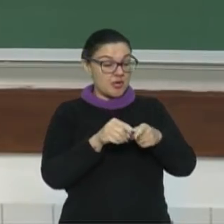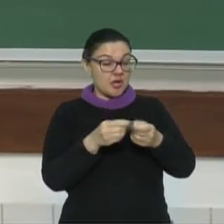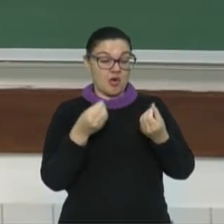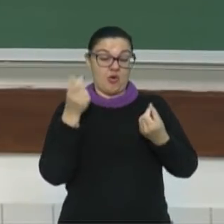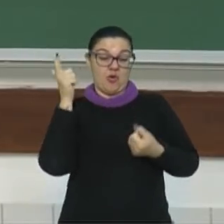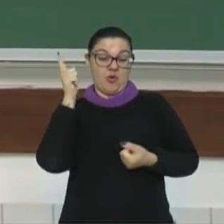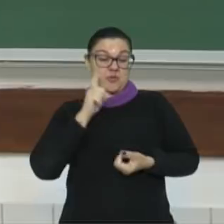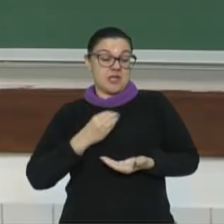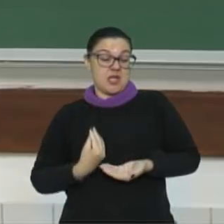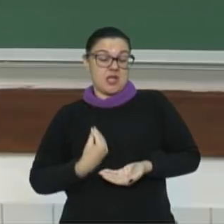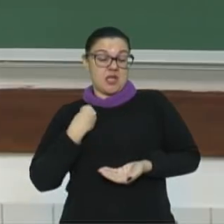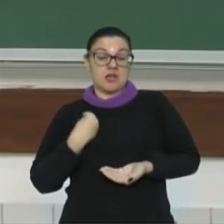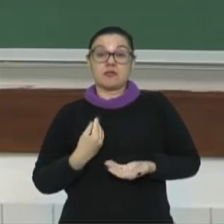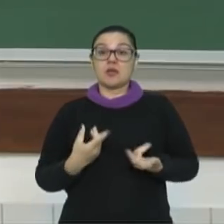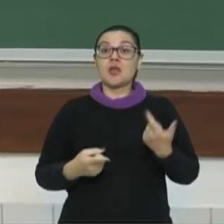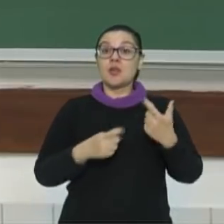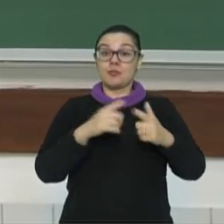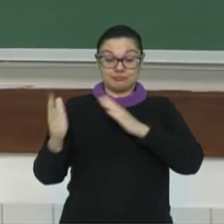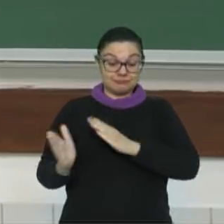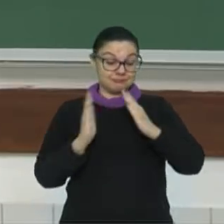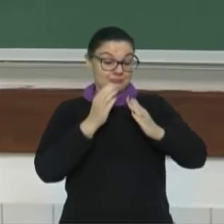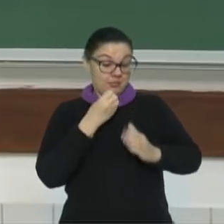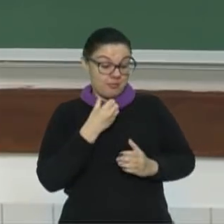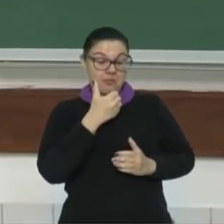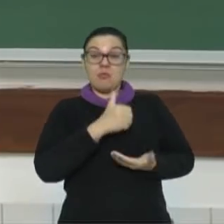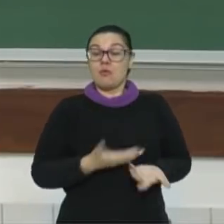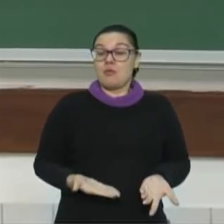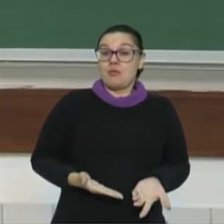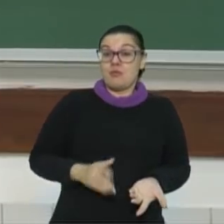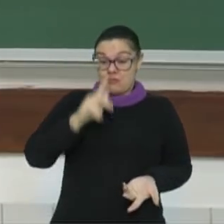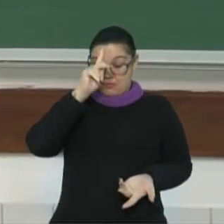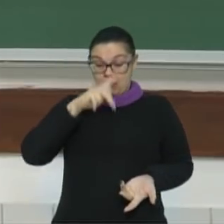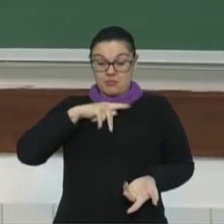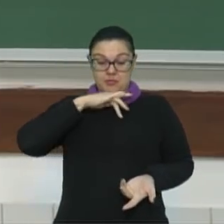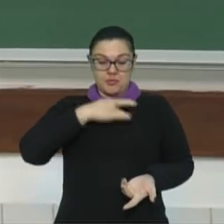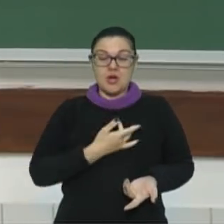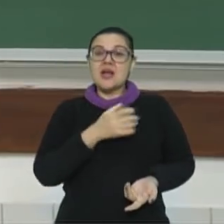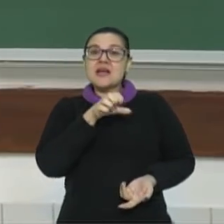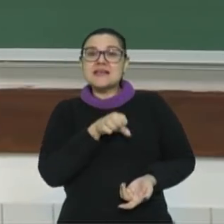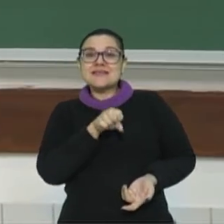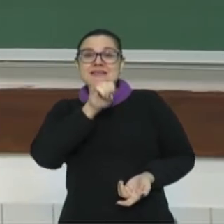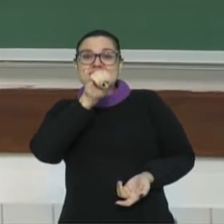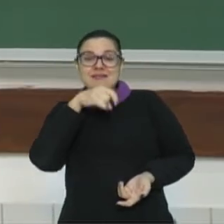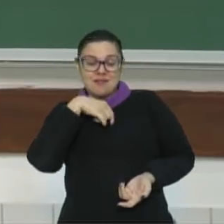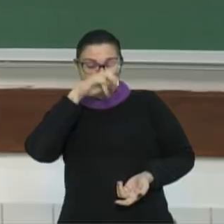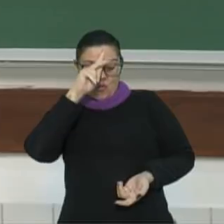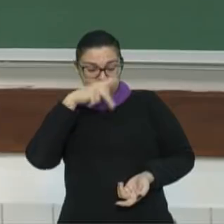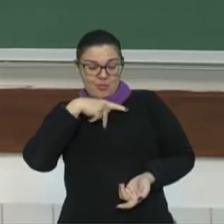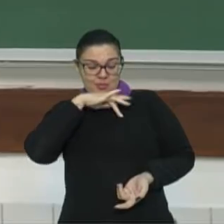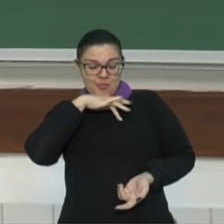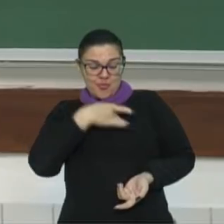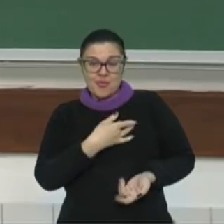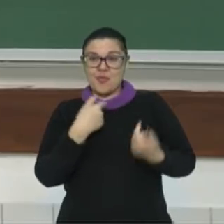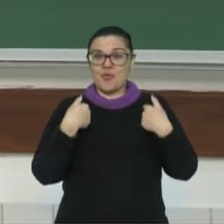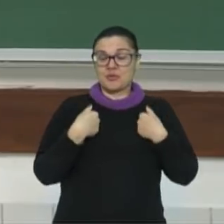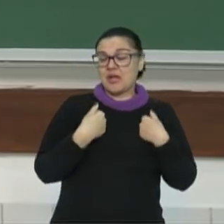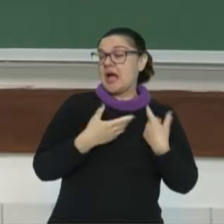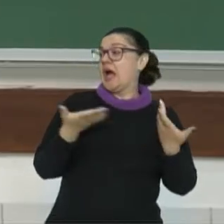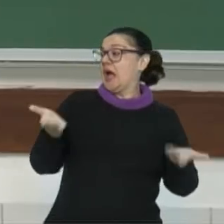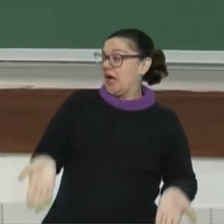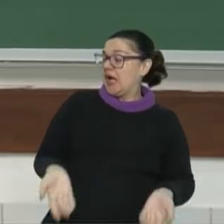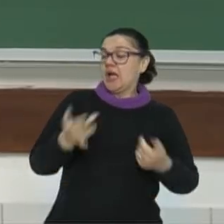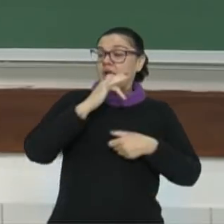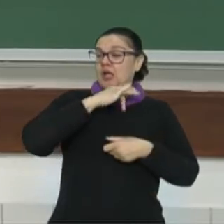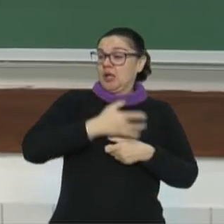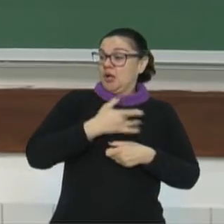viver no vitimismo? Gente, porque tem um lado bom. Qual é o lado bom? Se eu sou uma vítima, se eu me trato como vítima,